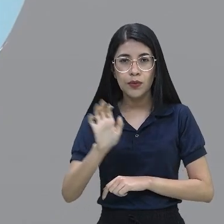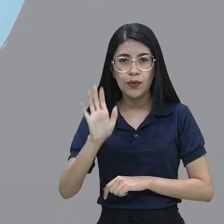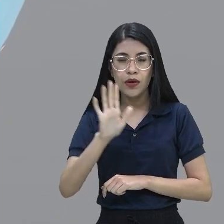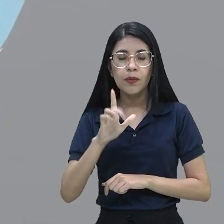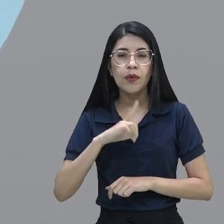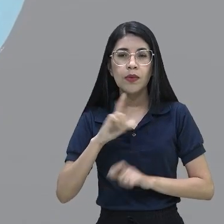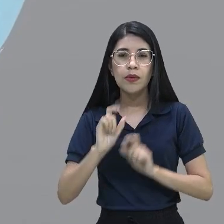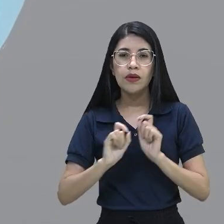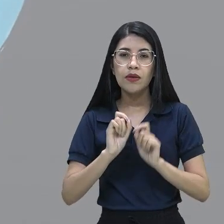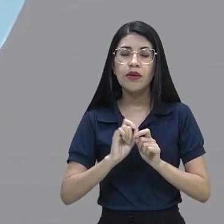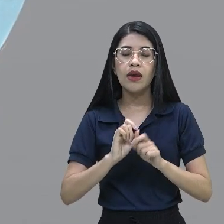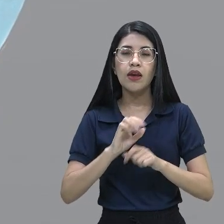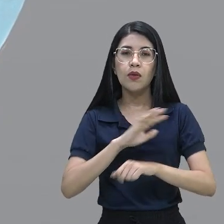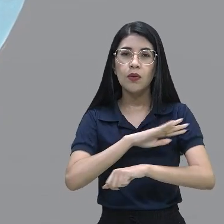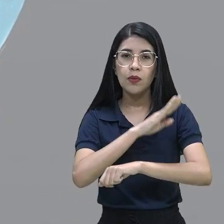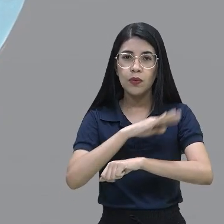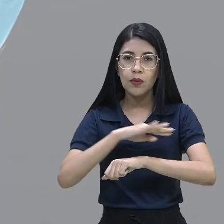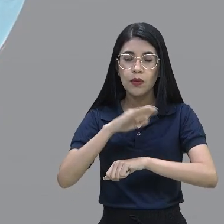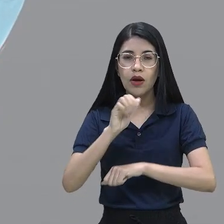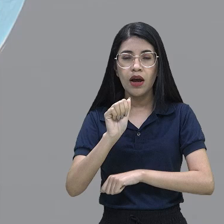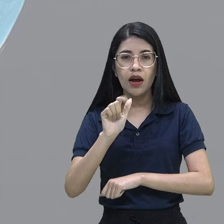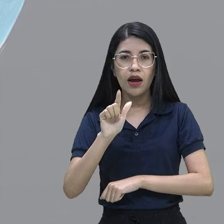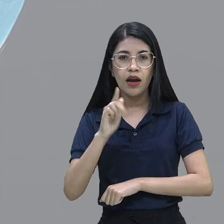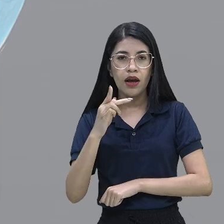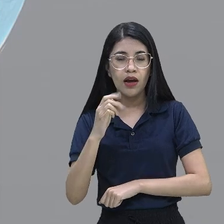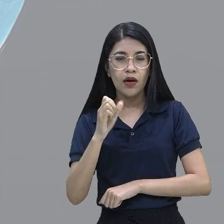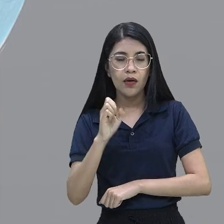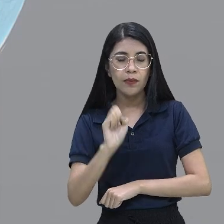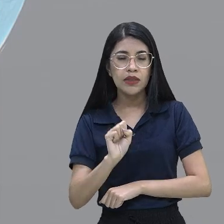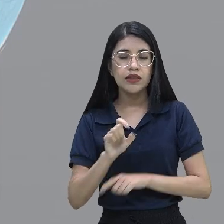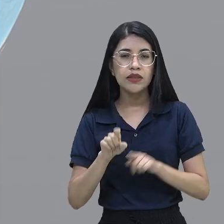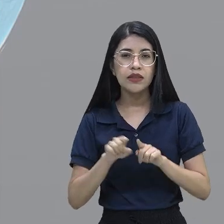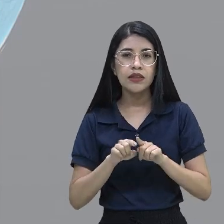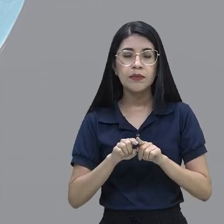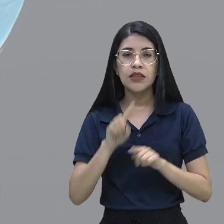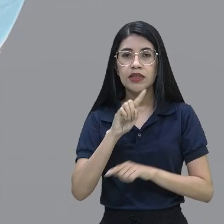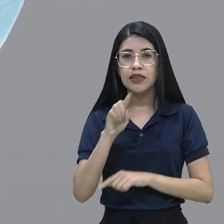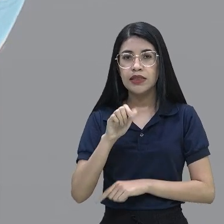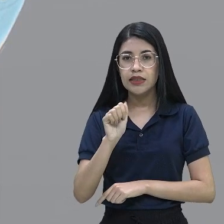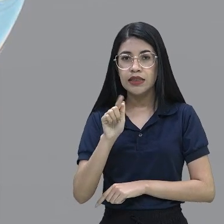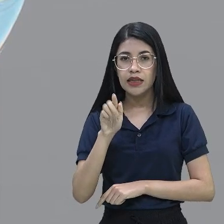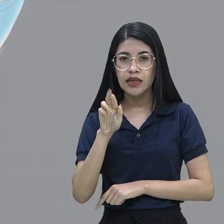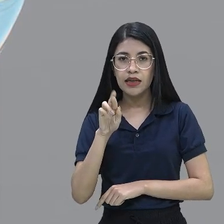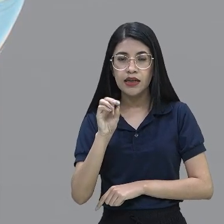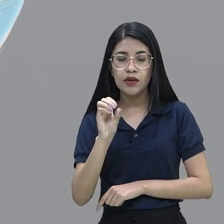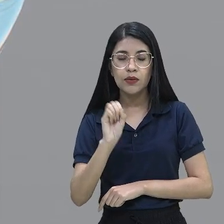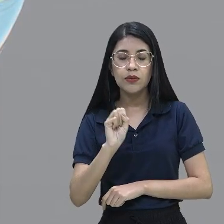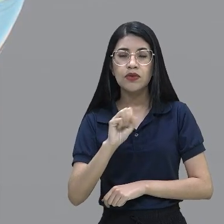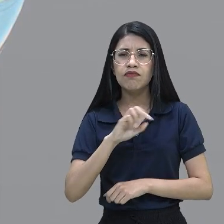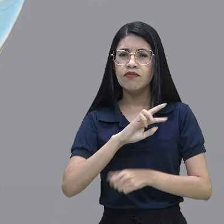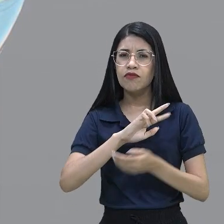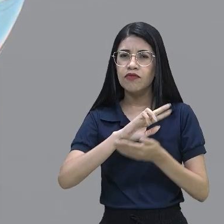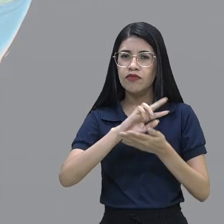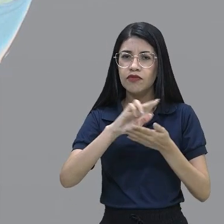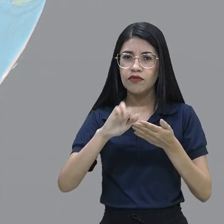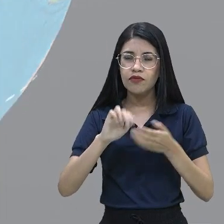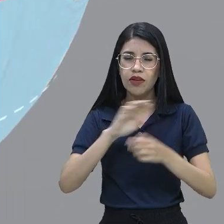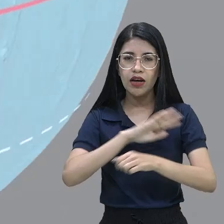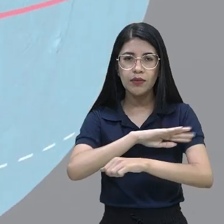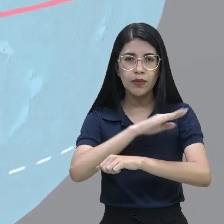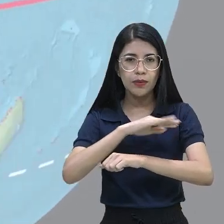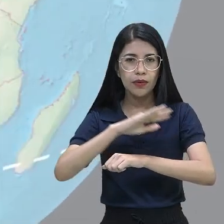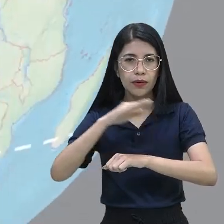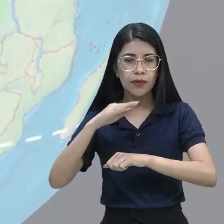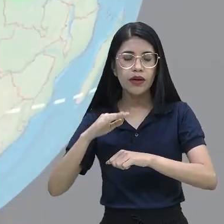os Alpes, a Cordilheira ali de Zagros, entre outras cordilheiras pelo mundo. As